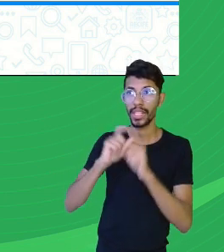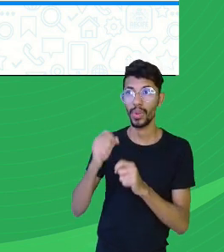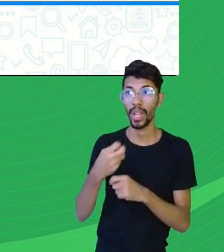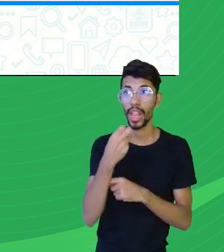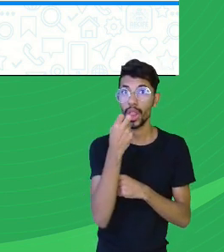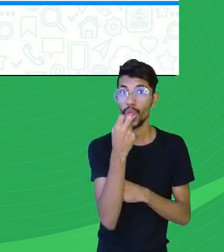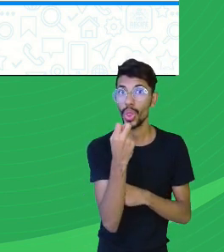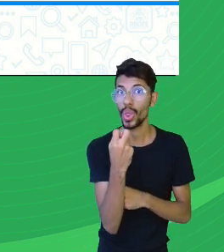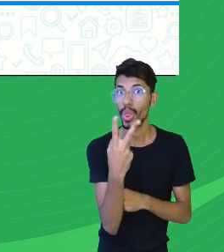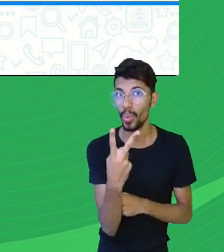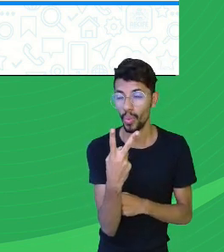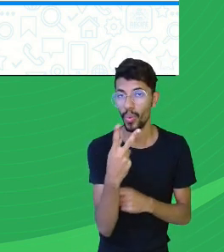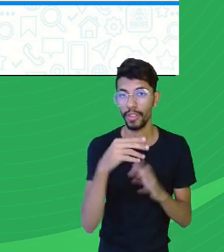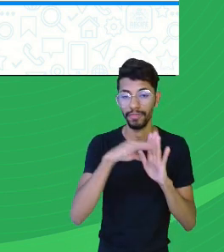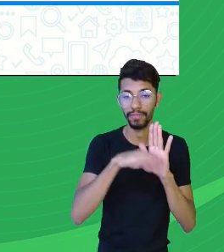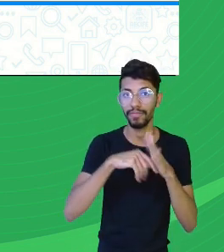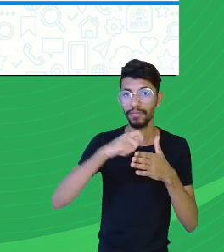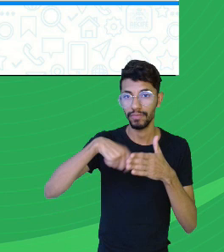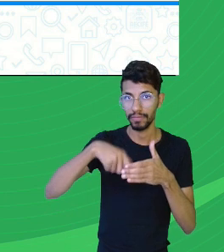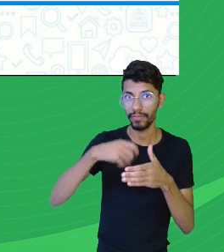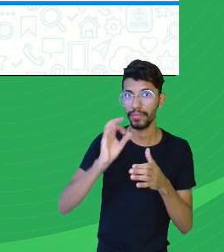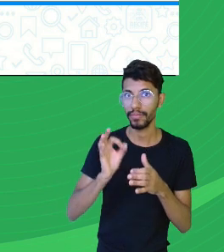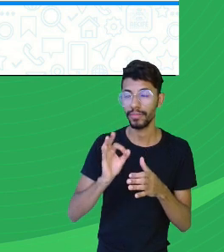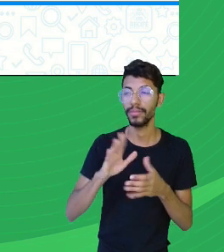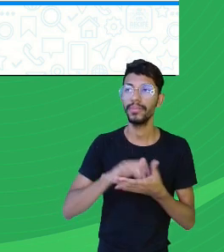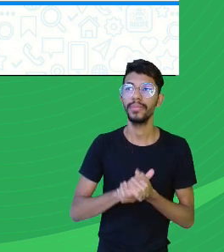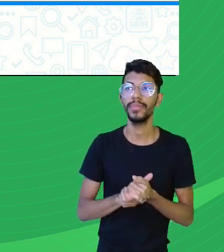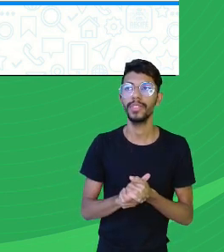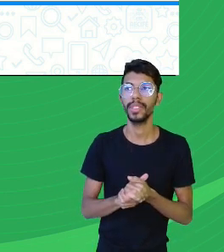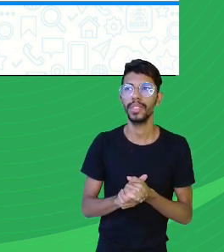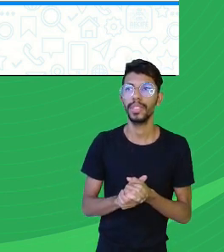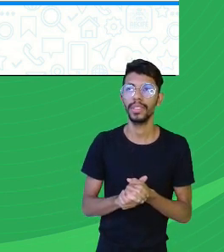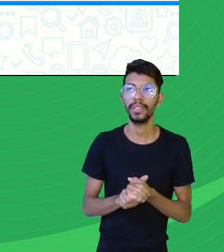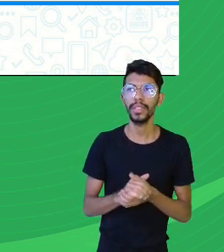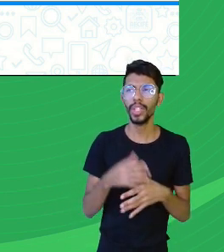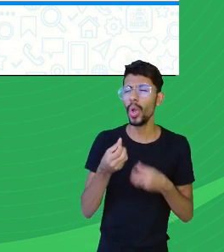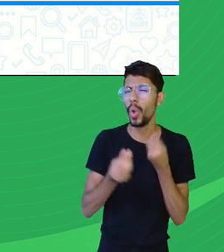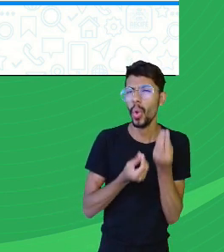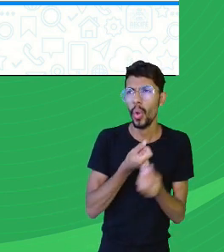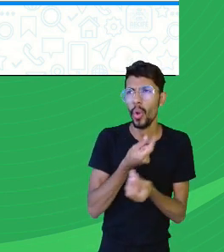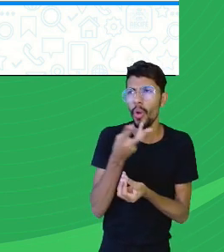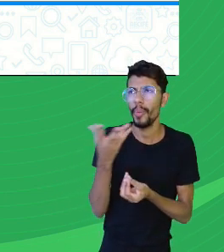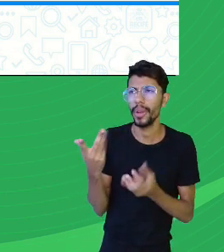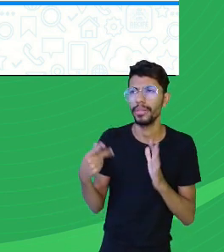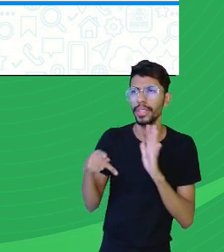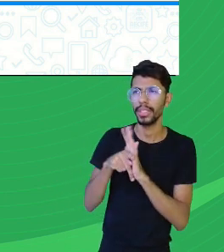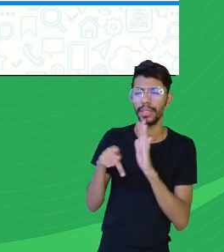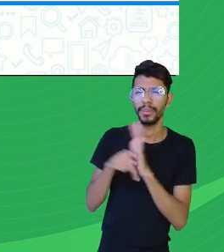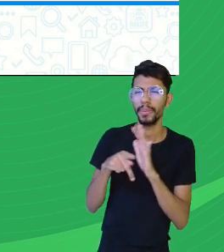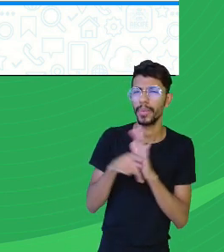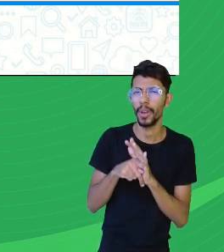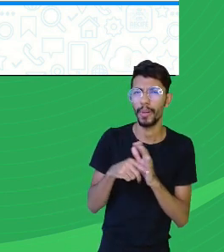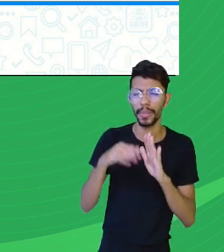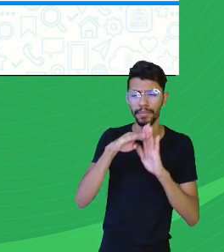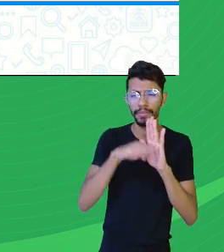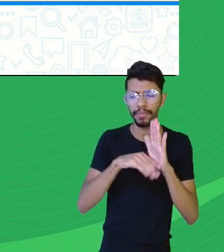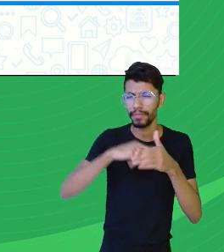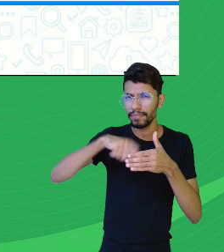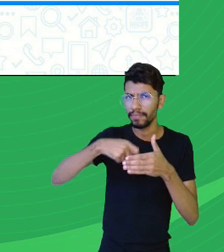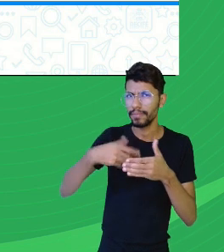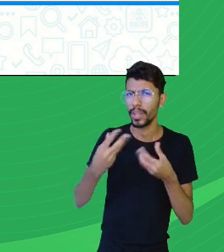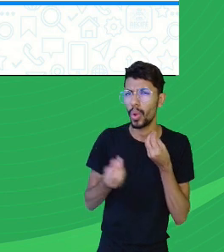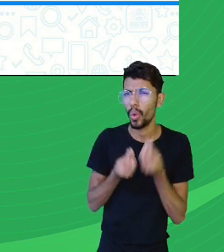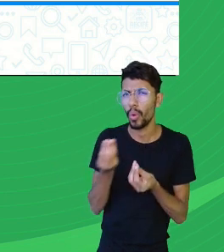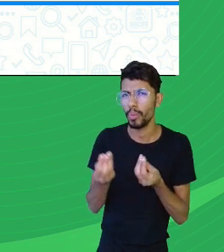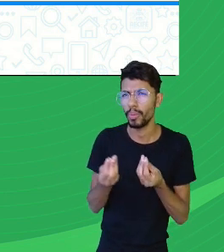nós vimos. Ela vai preparar 2 receitas. Como fica a quantidade dos ingredientes? E aí?